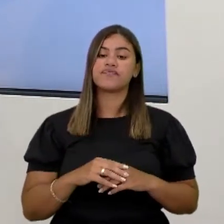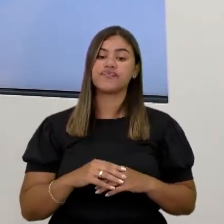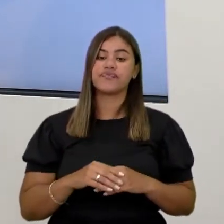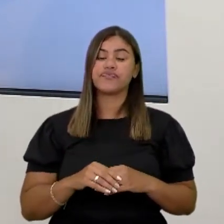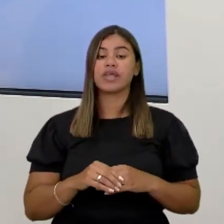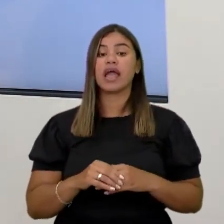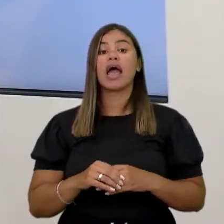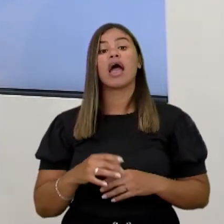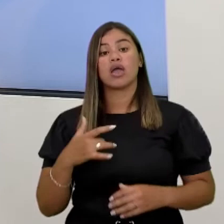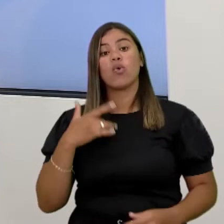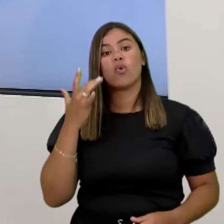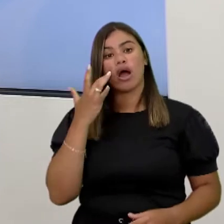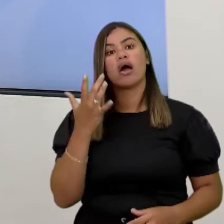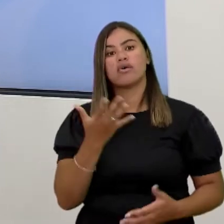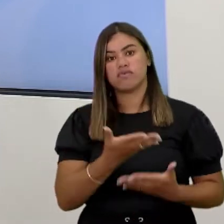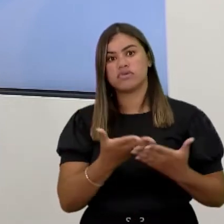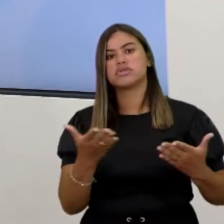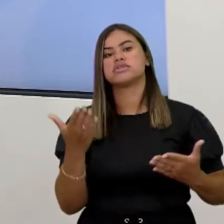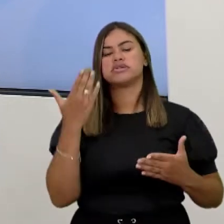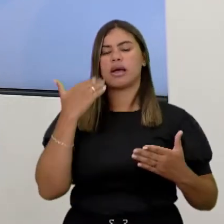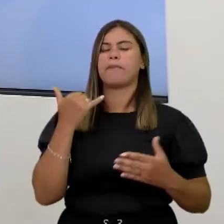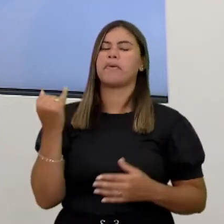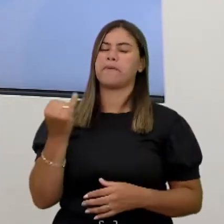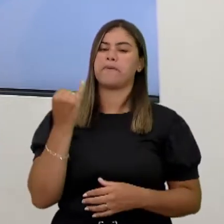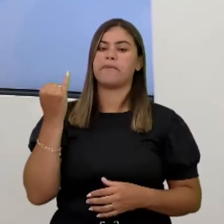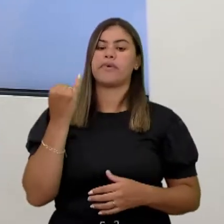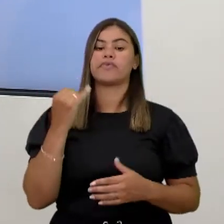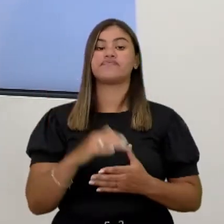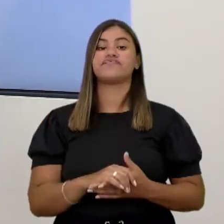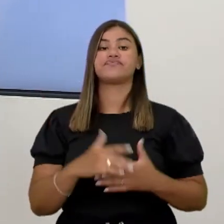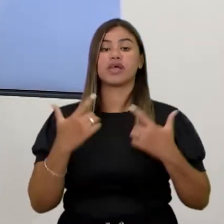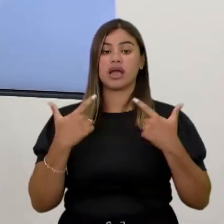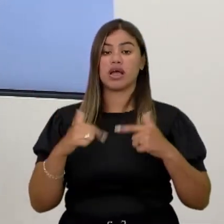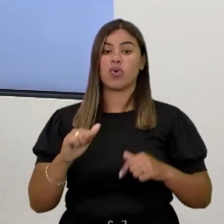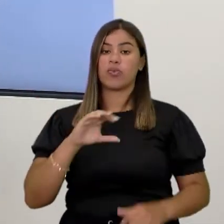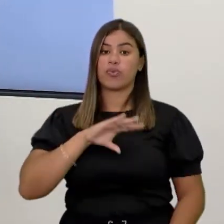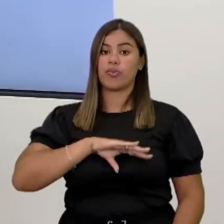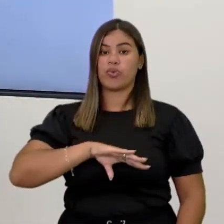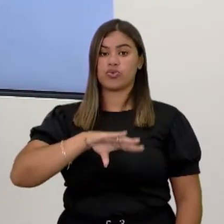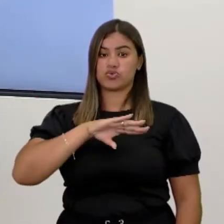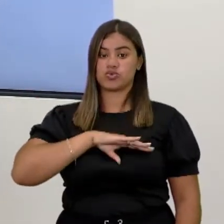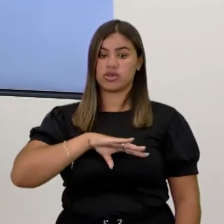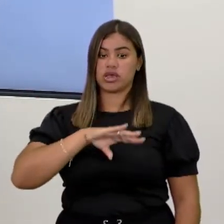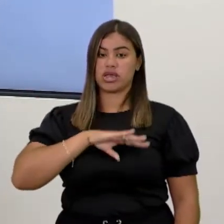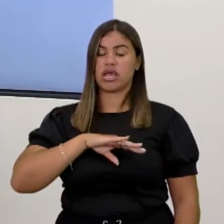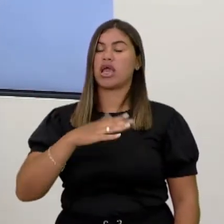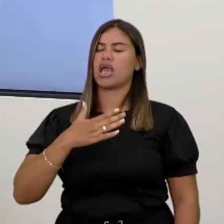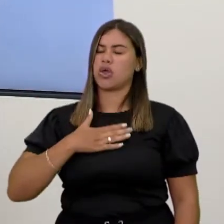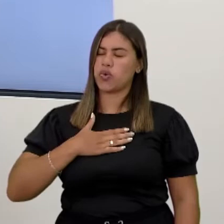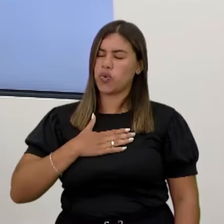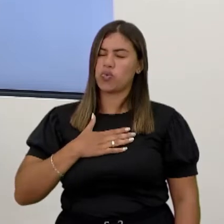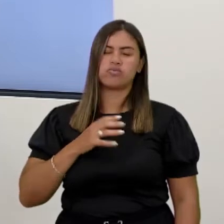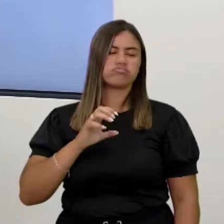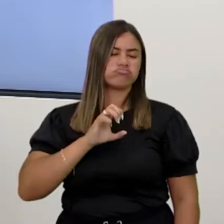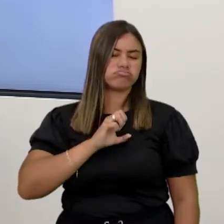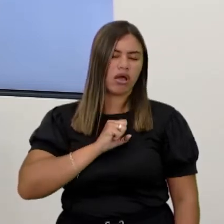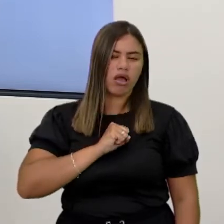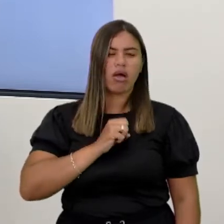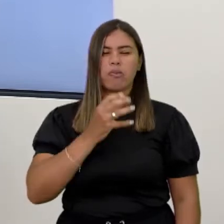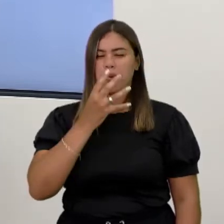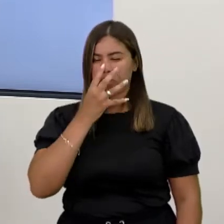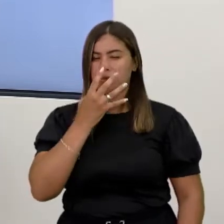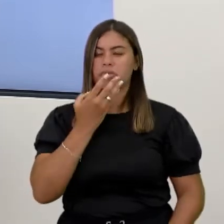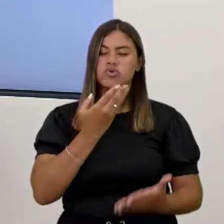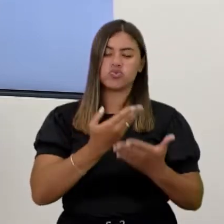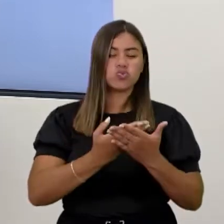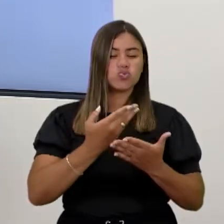acho legal vocês saberem disso. A língua portuguesa é a minha língua. Respeito, adoro, amo, admiro, estudo, sou